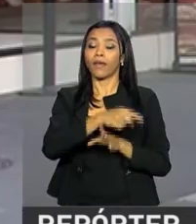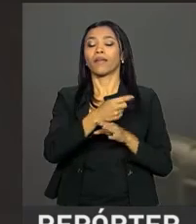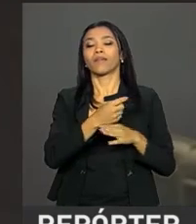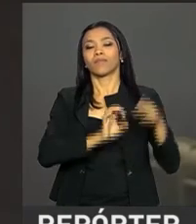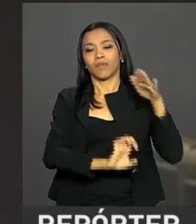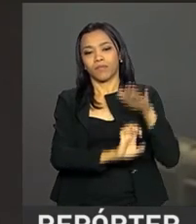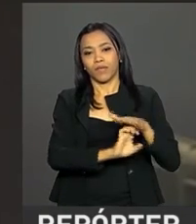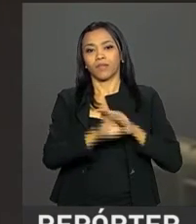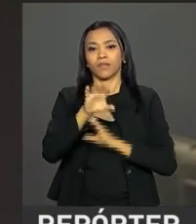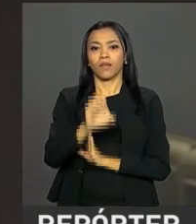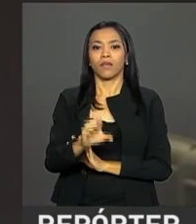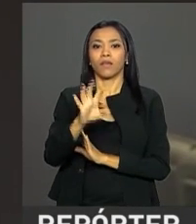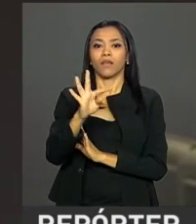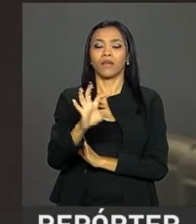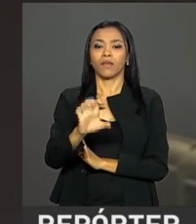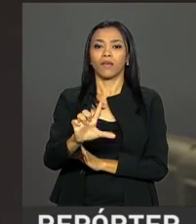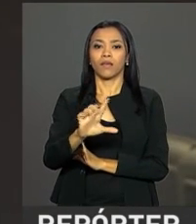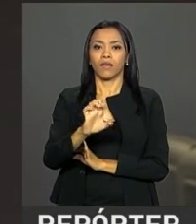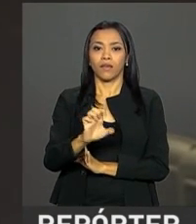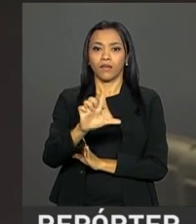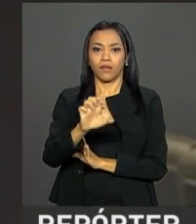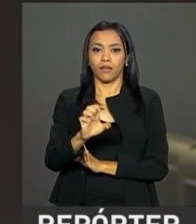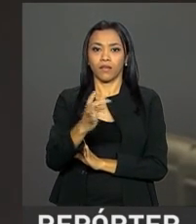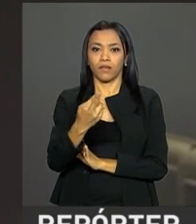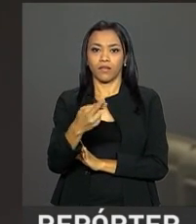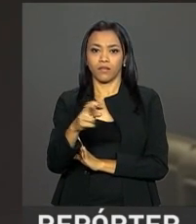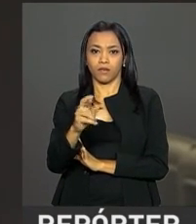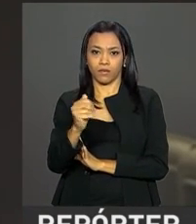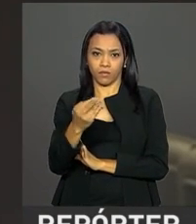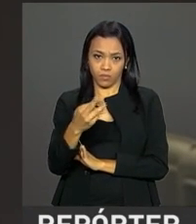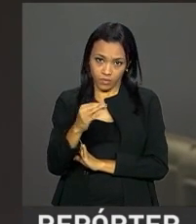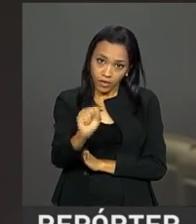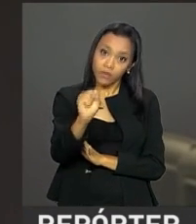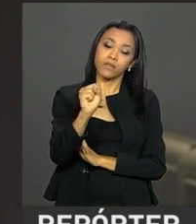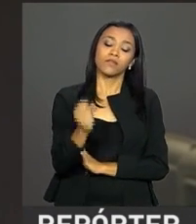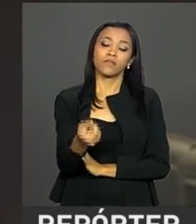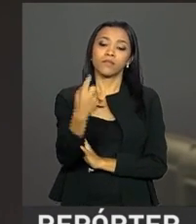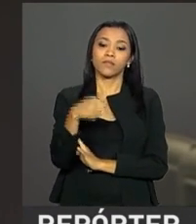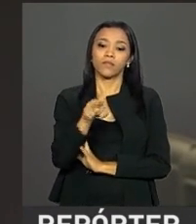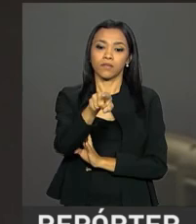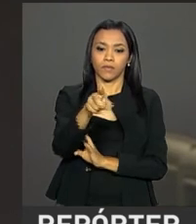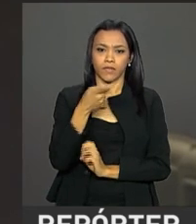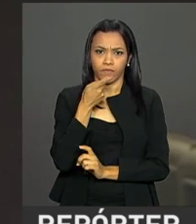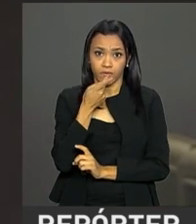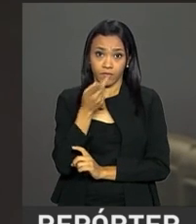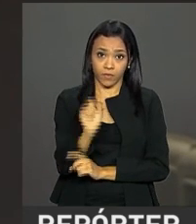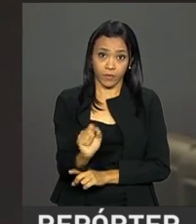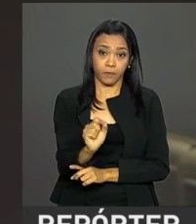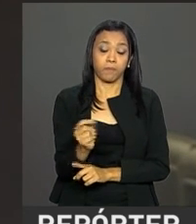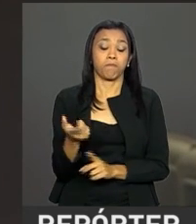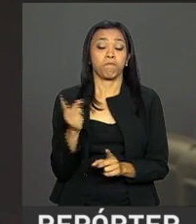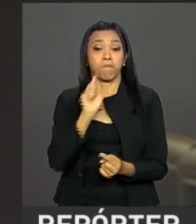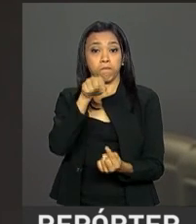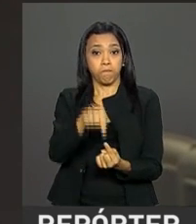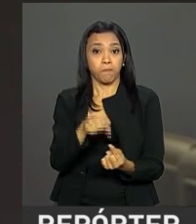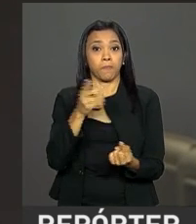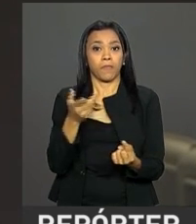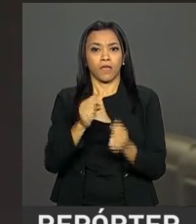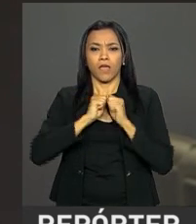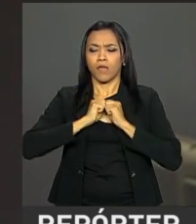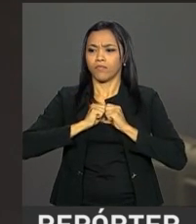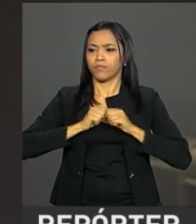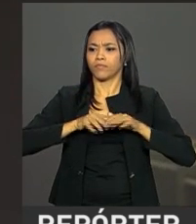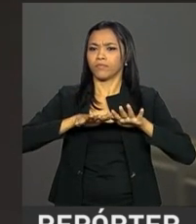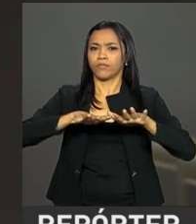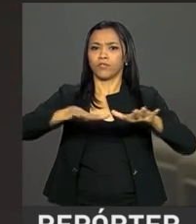esse encargo ele tem diversas finalidades mas as cinco principais poderia citar ele promove a universalização do uso da energia elétrica